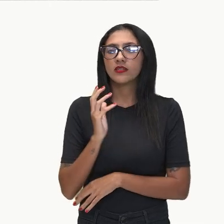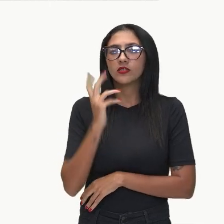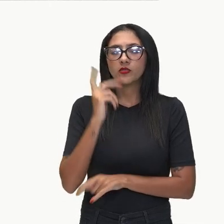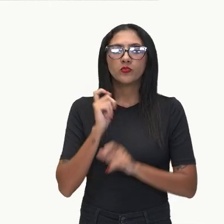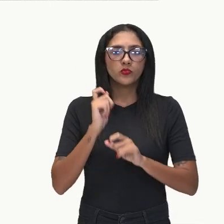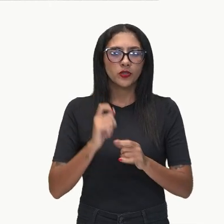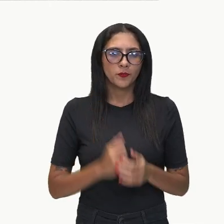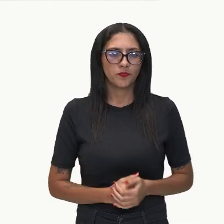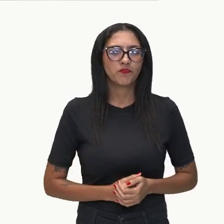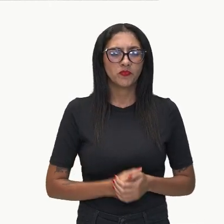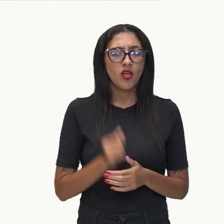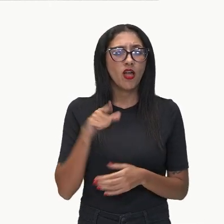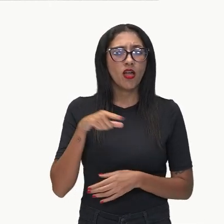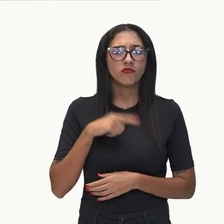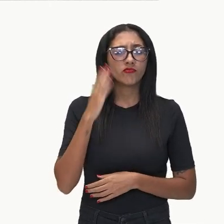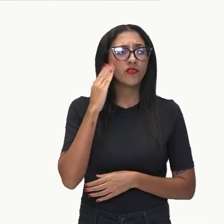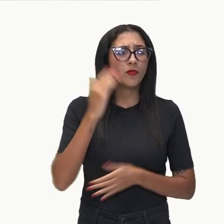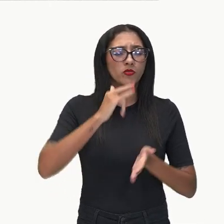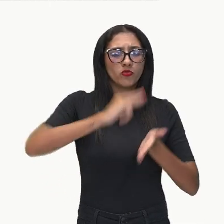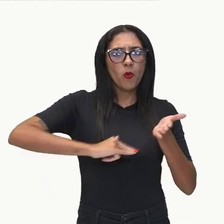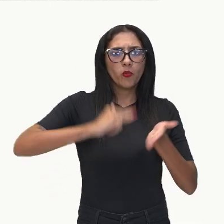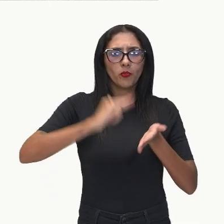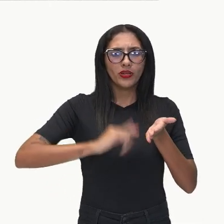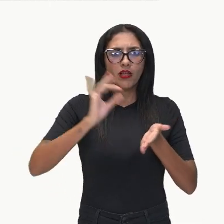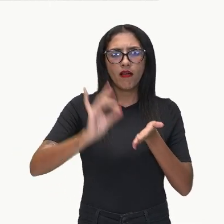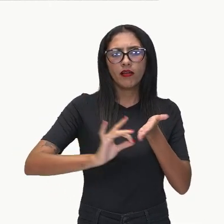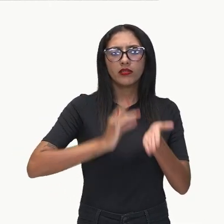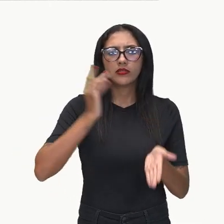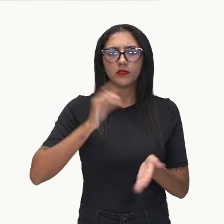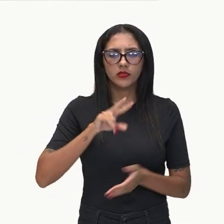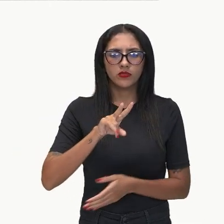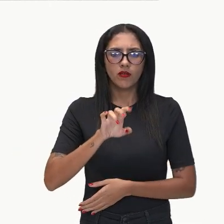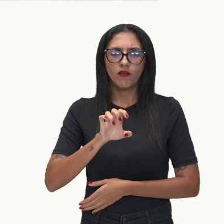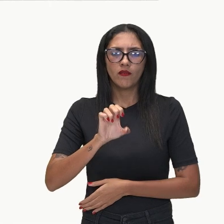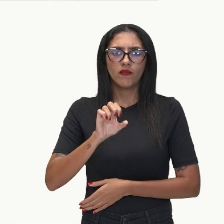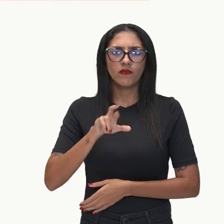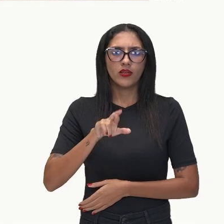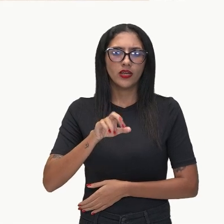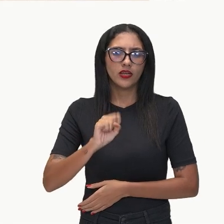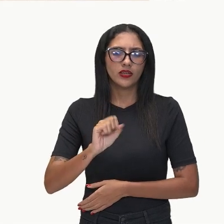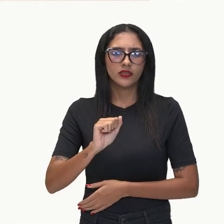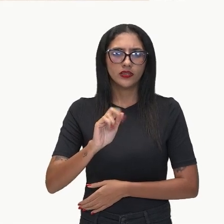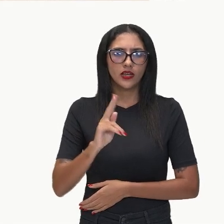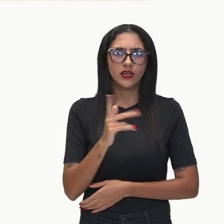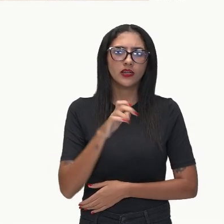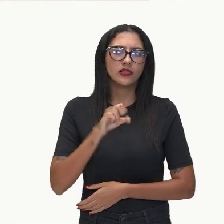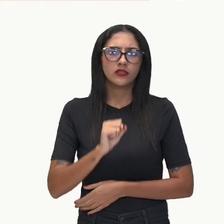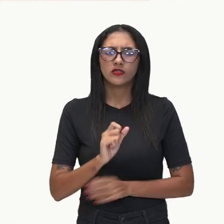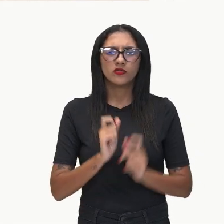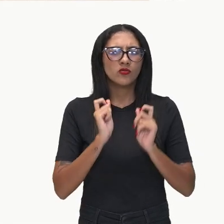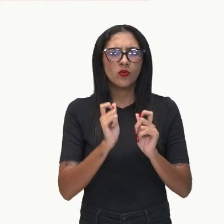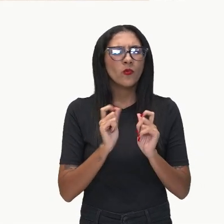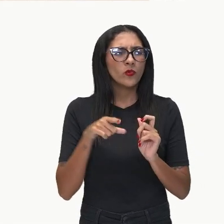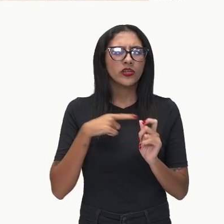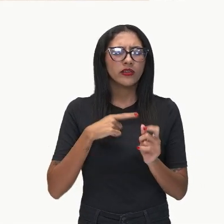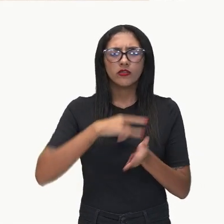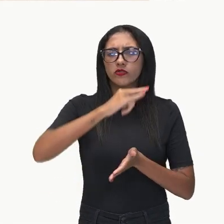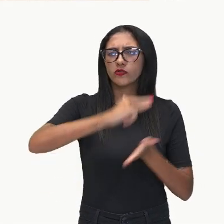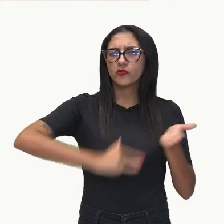do famoso Tratado de Versalhes. E o que era esse Tratado de Versalhes que a gente vai ver